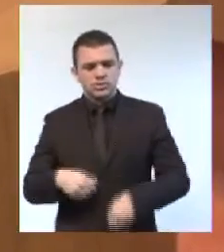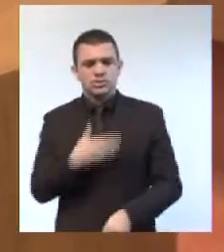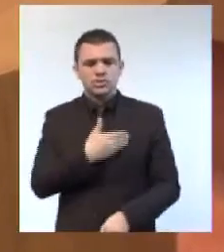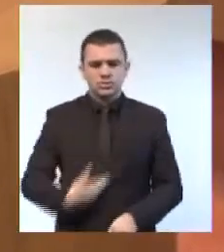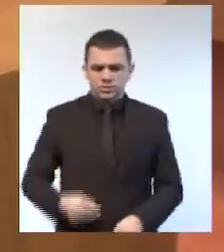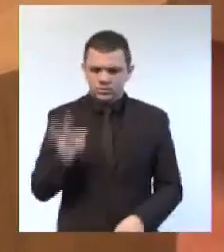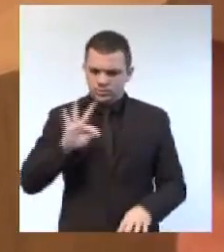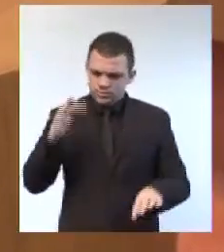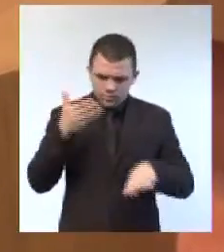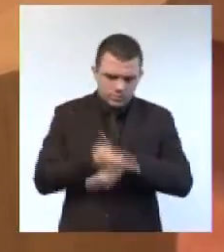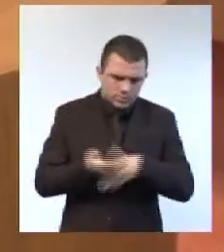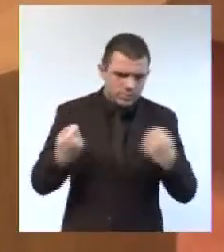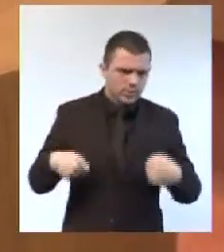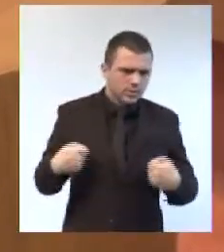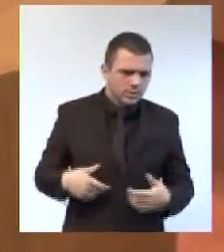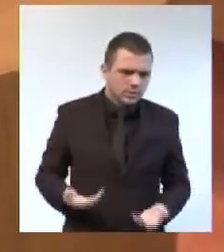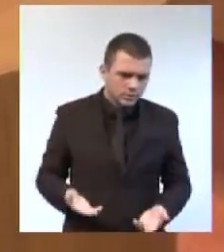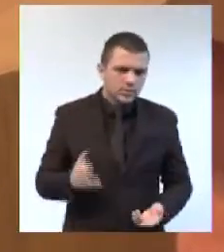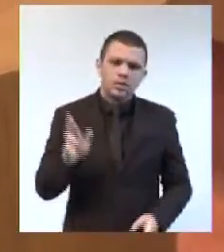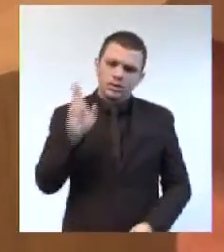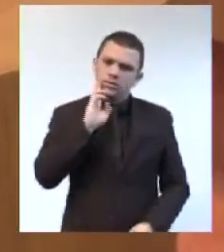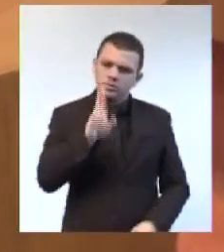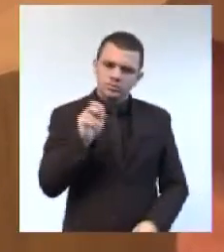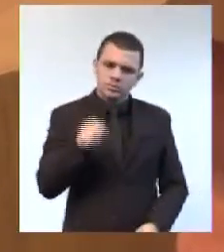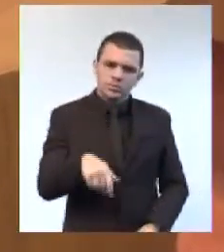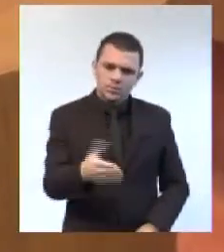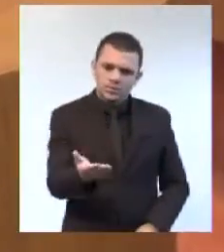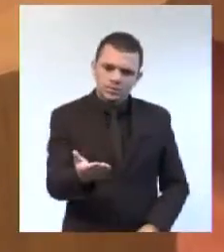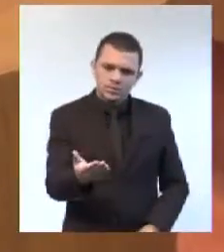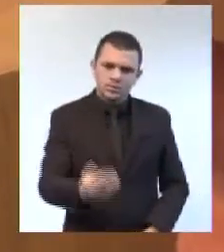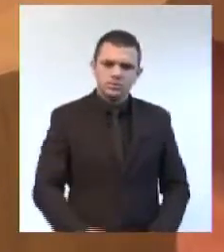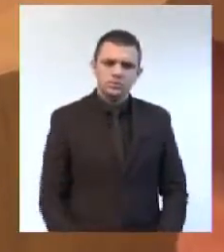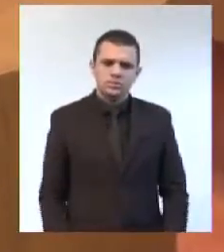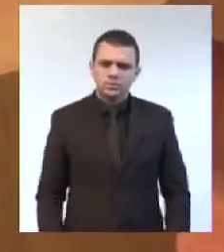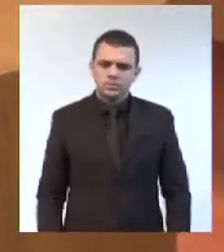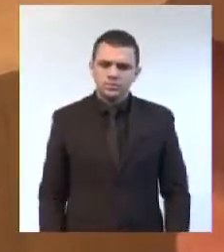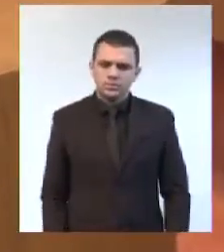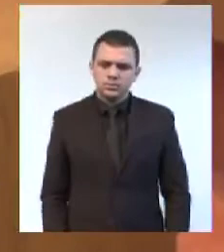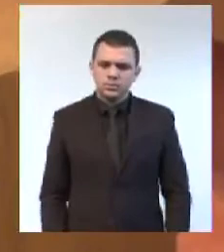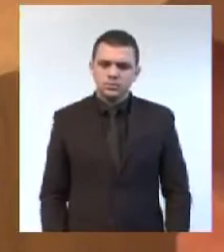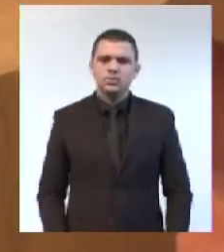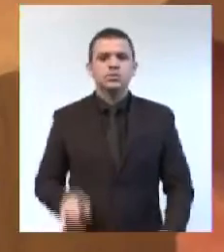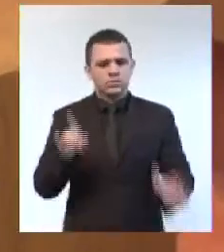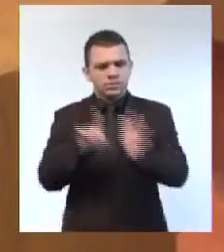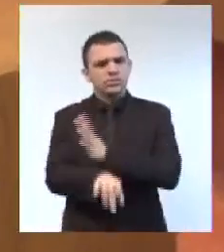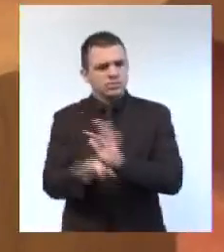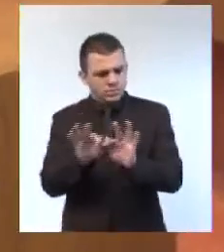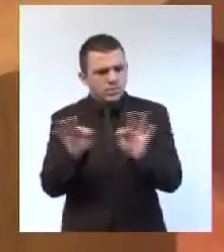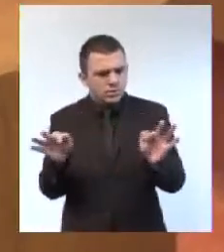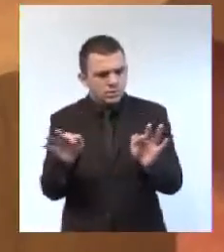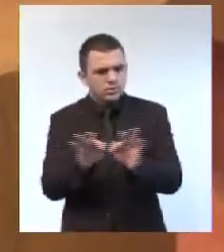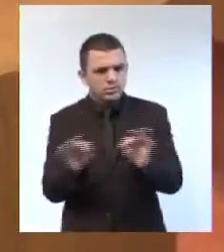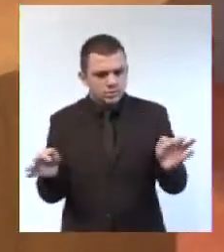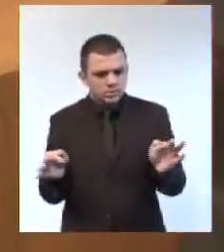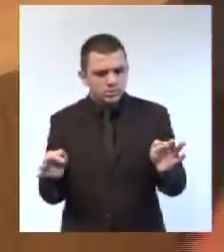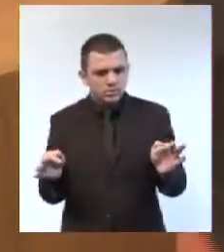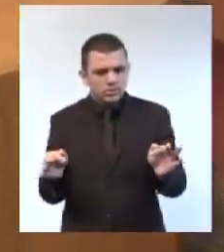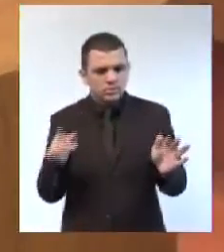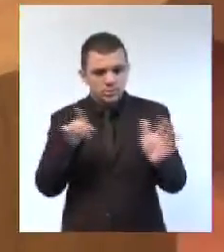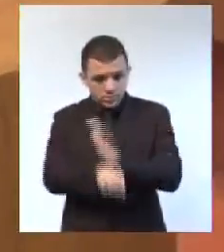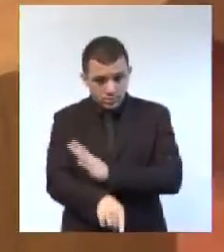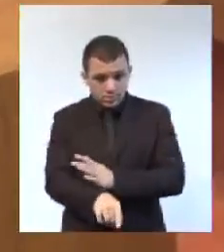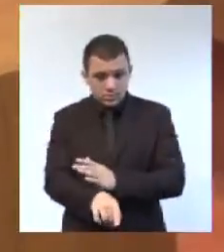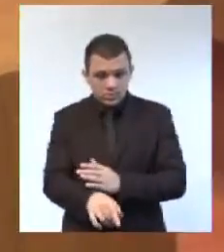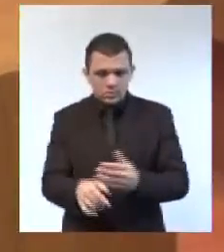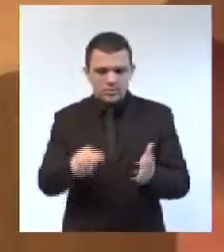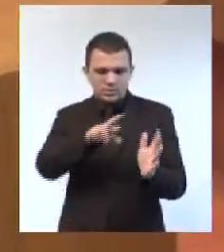desses fatos? Pode responder. Deputado... Não, a pergunta é muito simples. Não simples. A pergunta é, diante